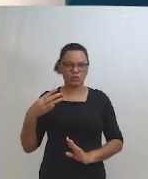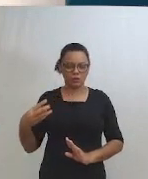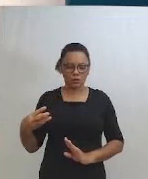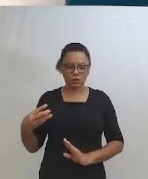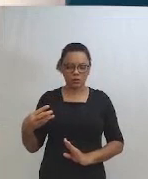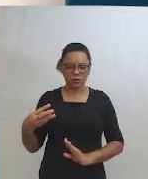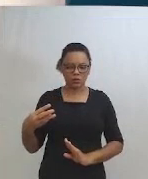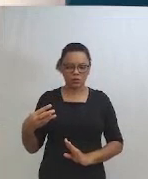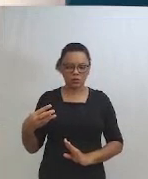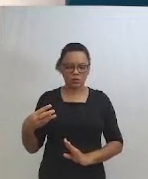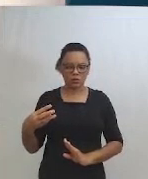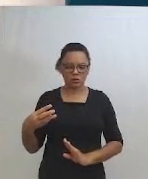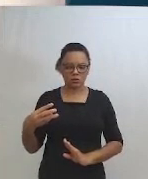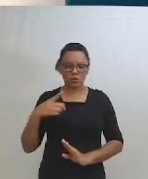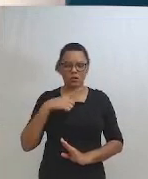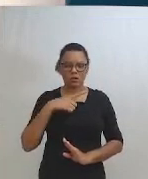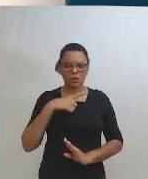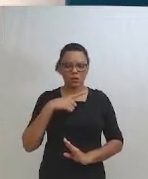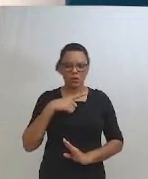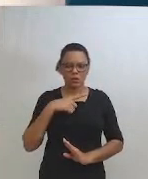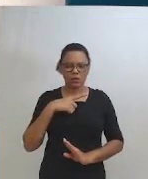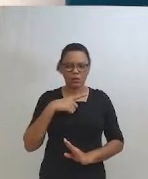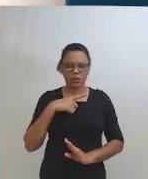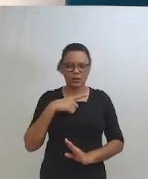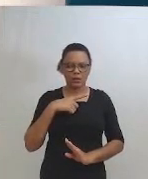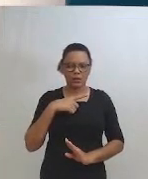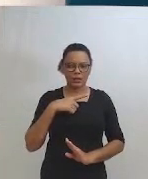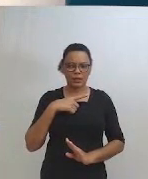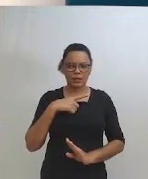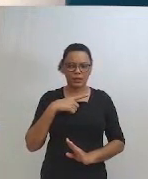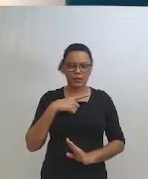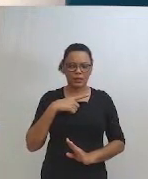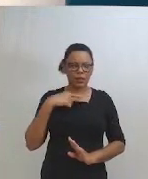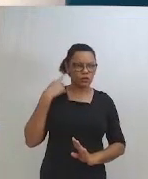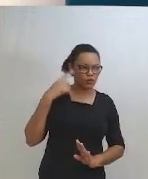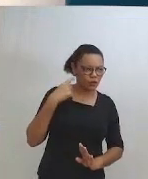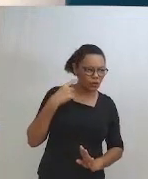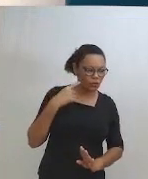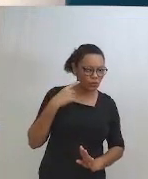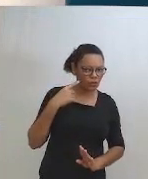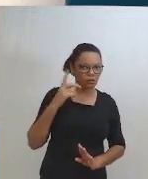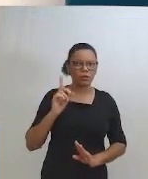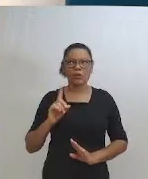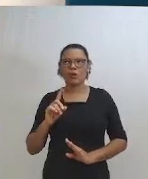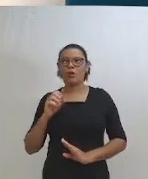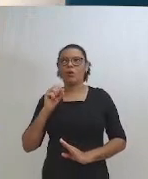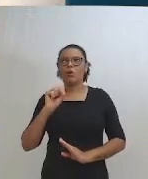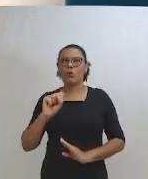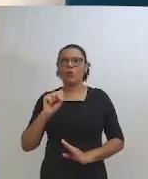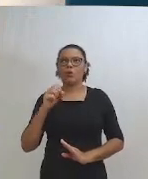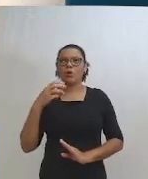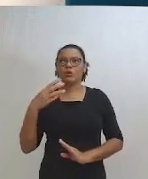ele tem advogado... Ah, não, é o mesmo... Peraí. Não, o 83447...